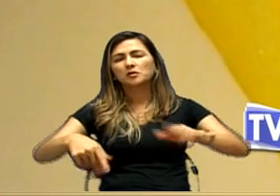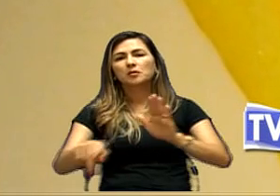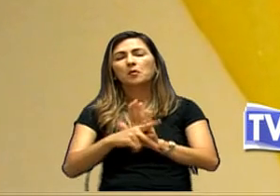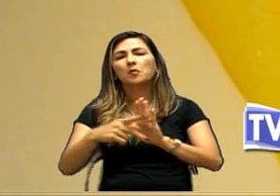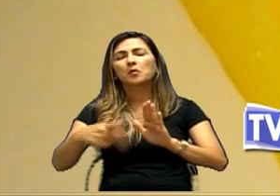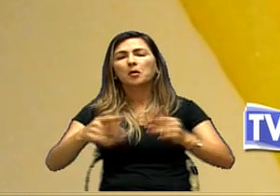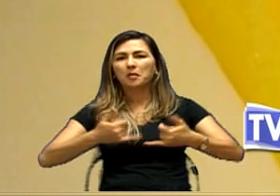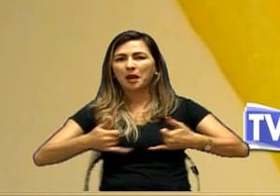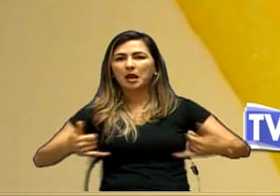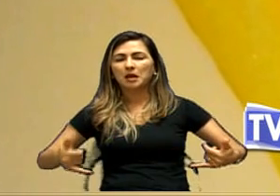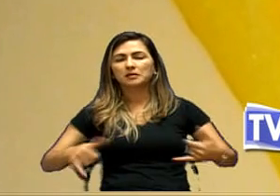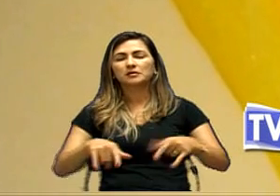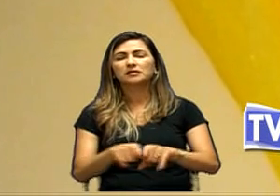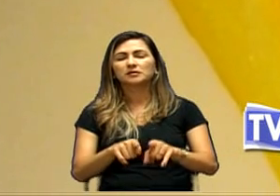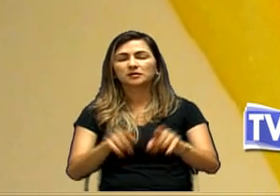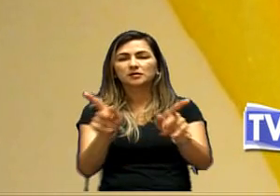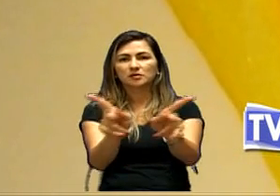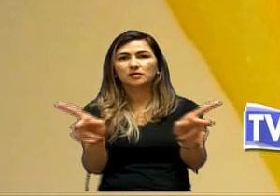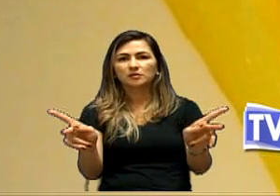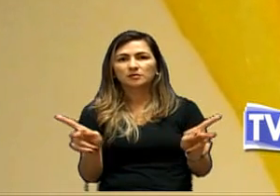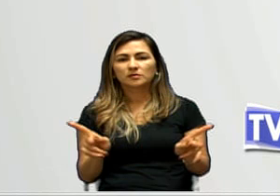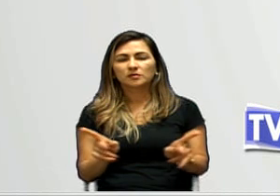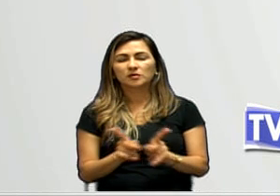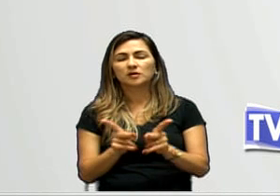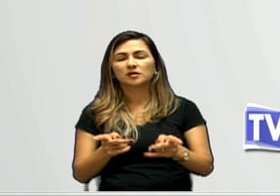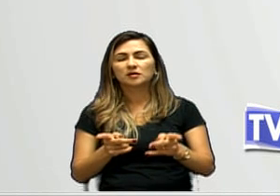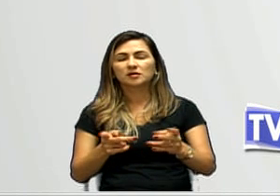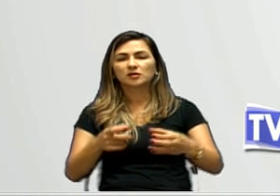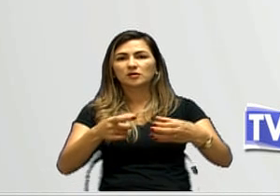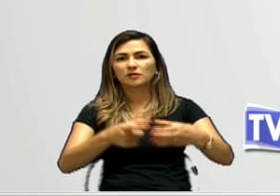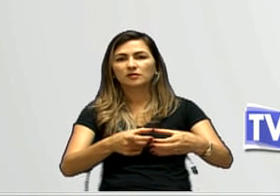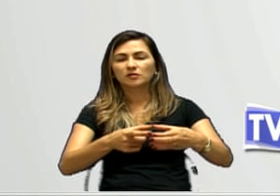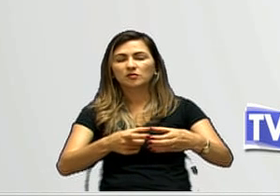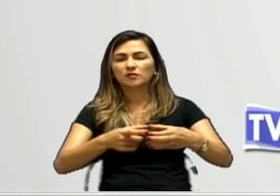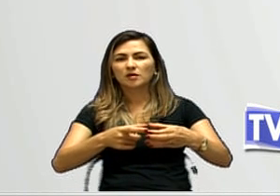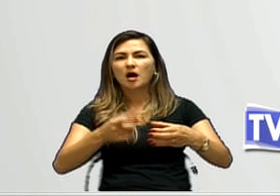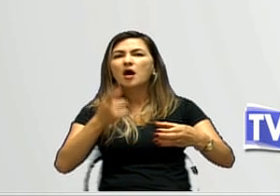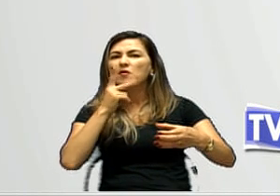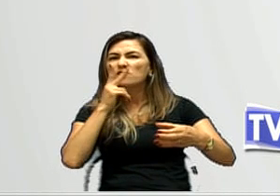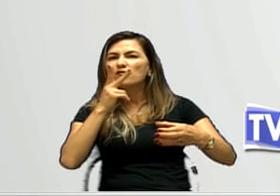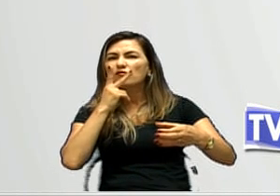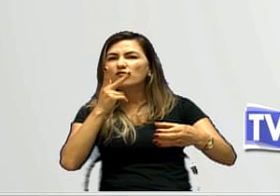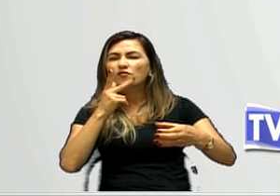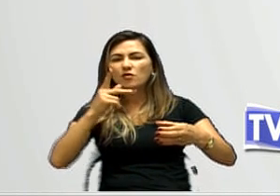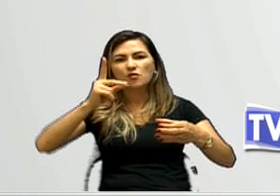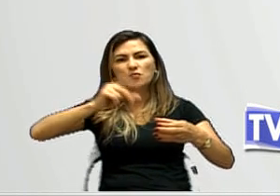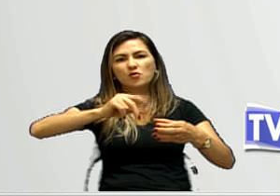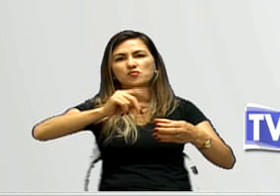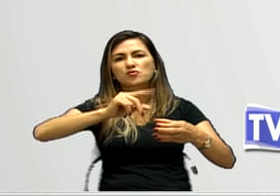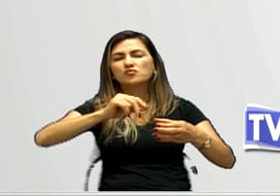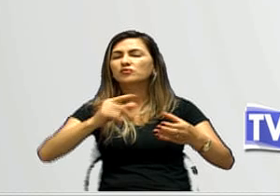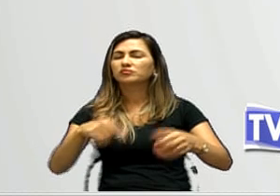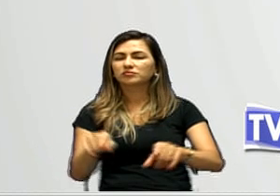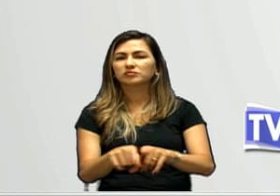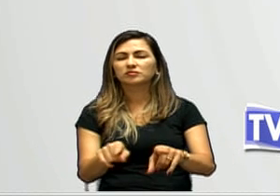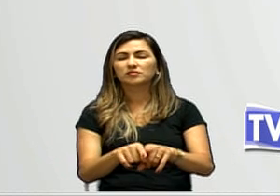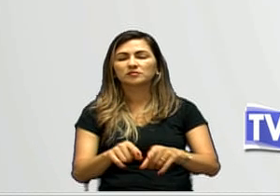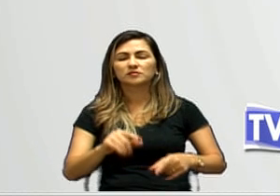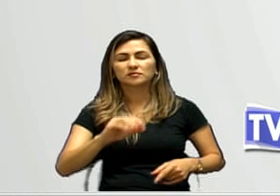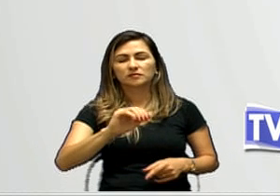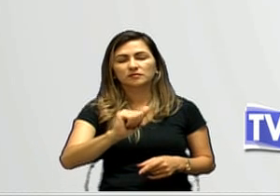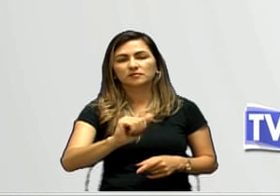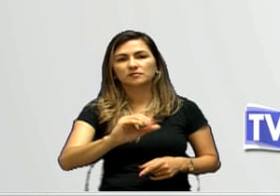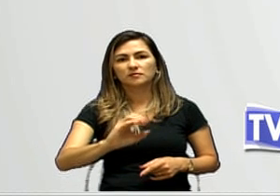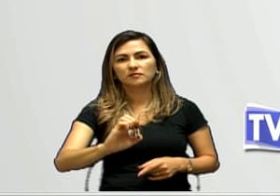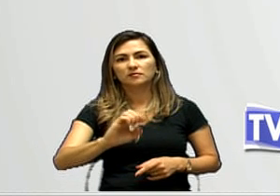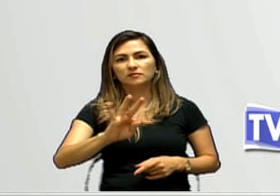banheiro, pratos, travesseiros, cinzeiros, telefones, etc. EVA, acetato vinilo de etileno. A principal característica é a capacidade